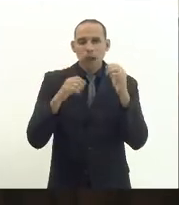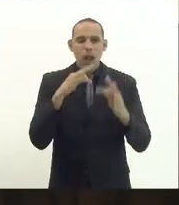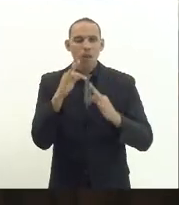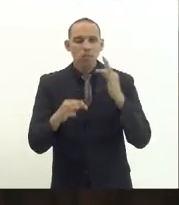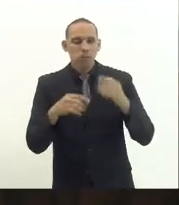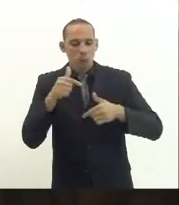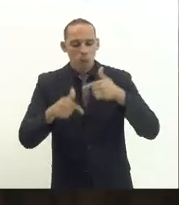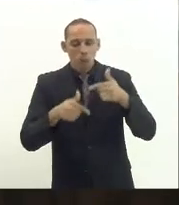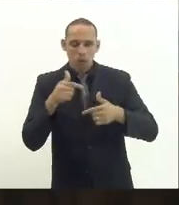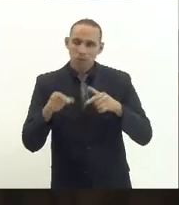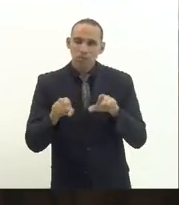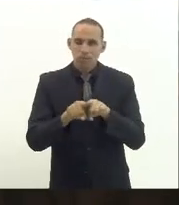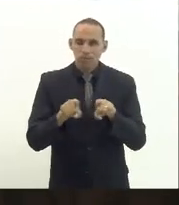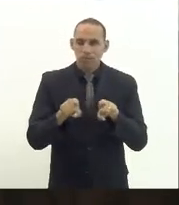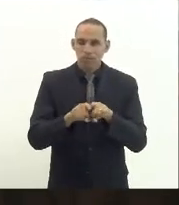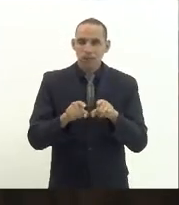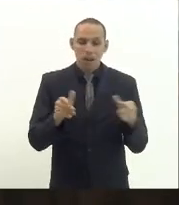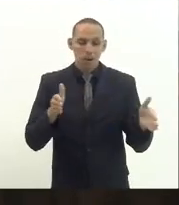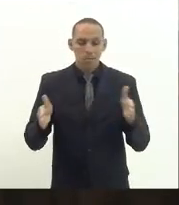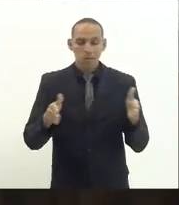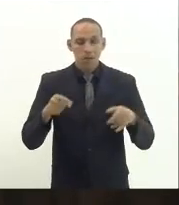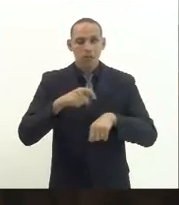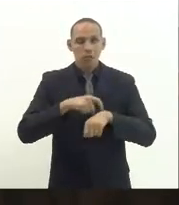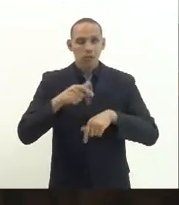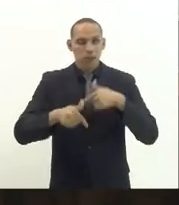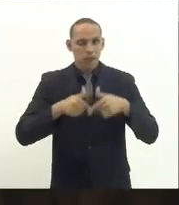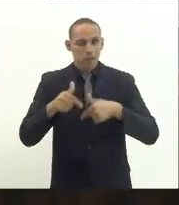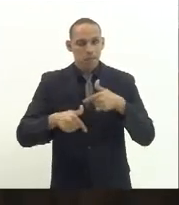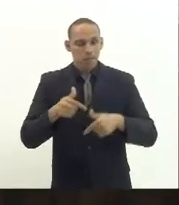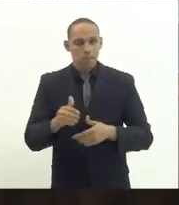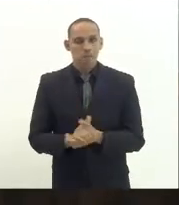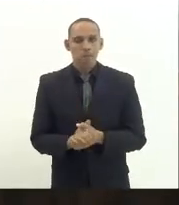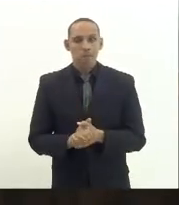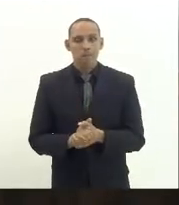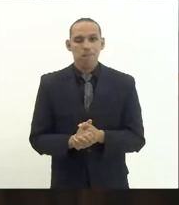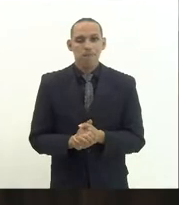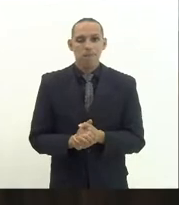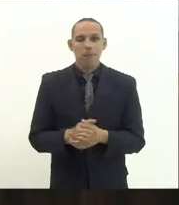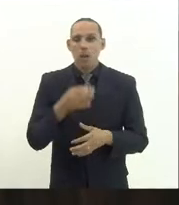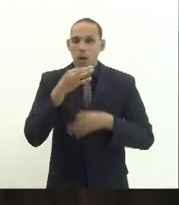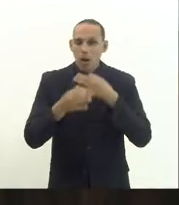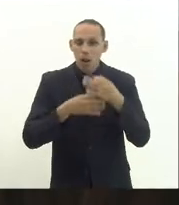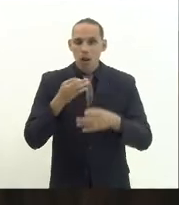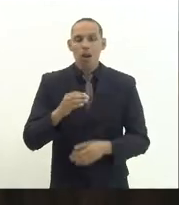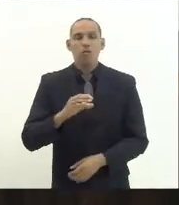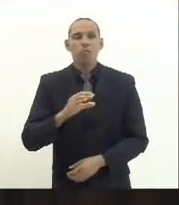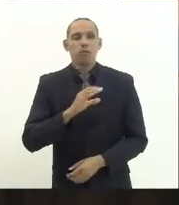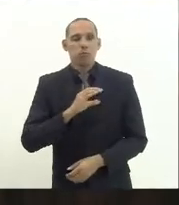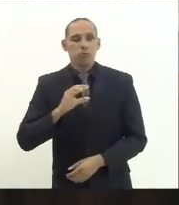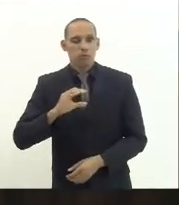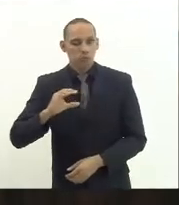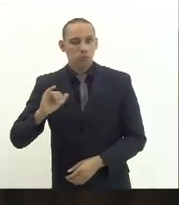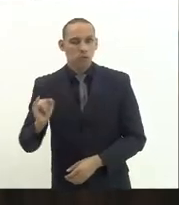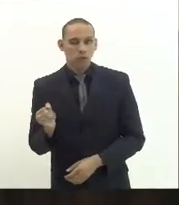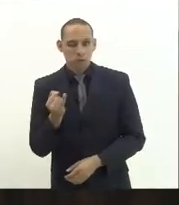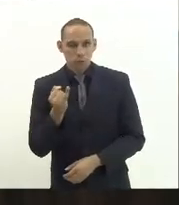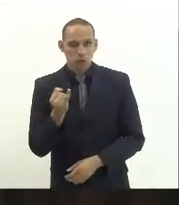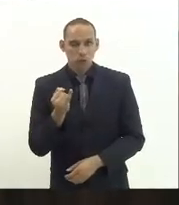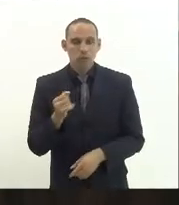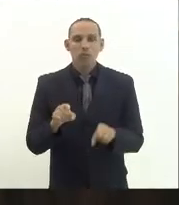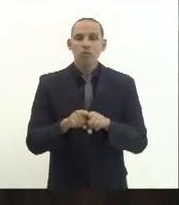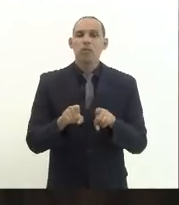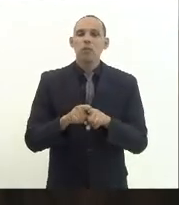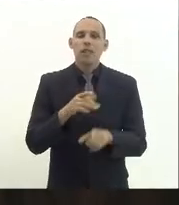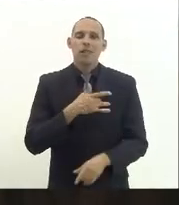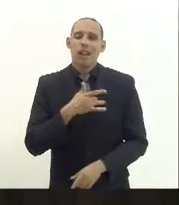terapeutas ocupacionais durante a jornada de trabalho pareceres da comissão de correção pela funcionalidade com emendas de saúde e